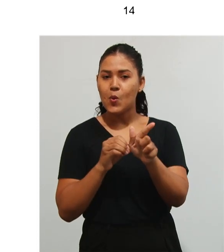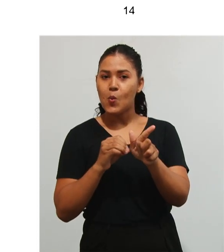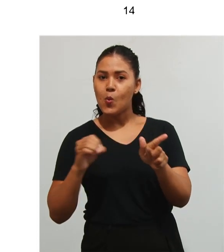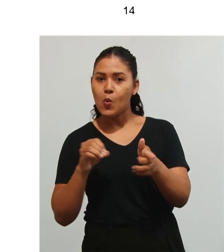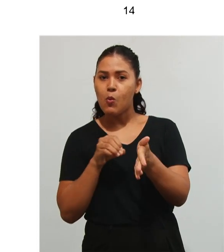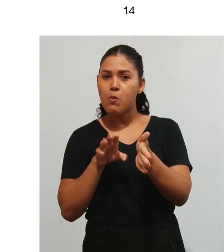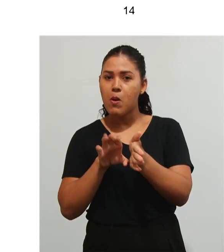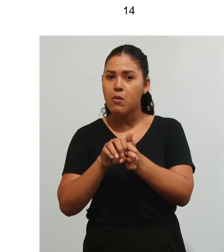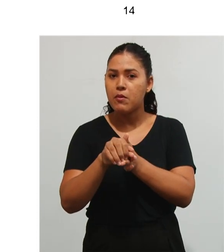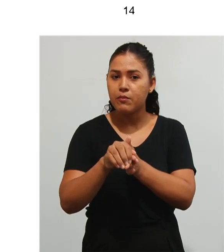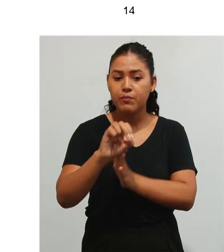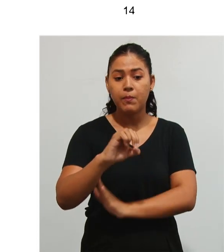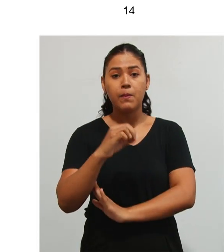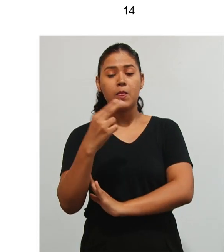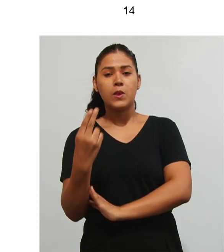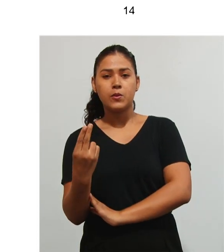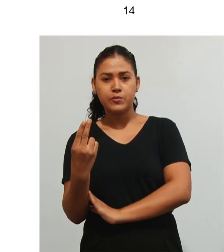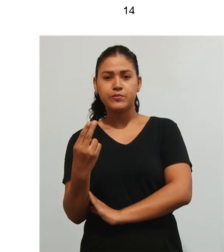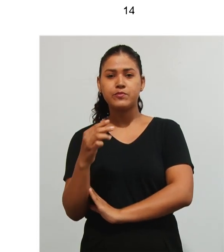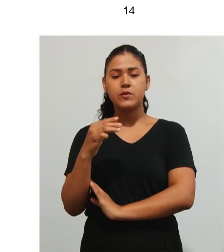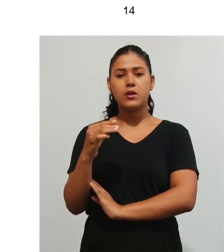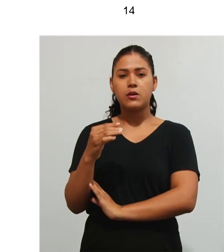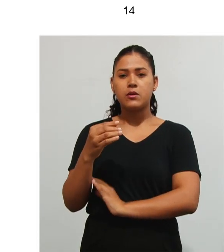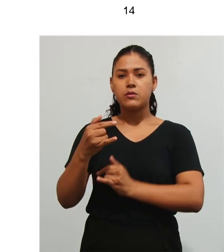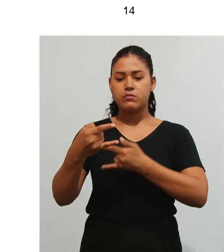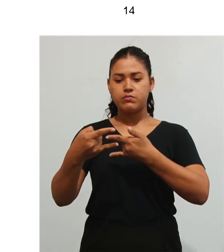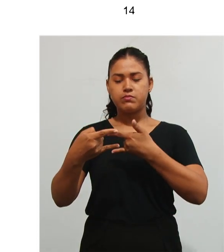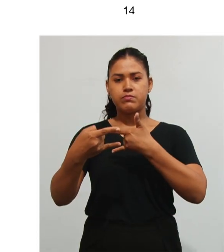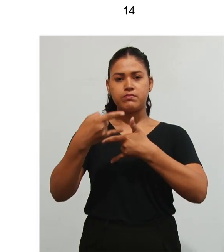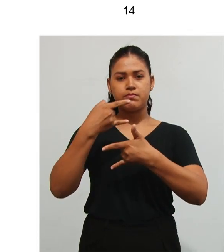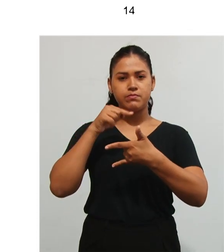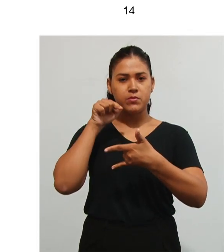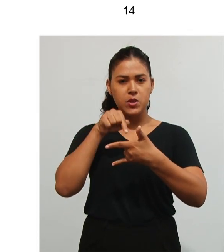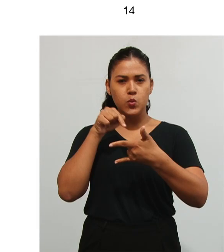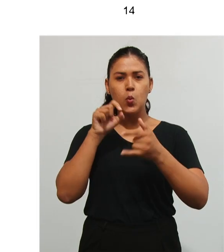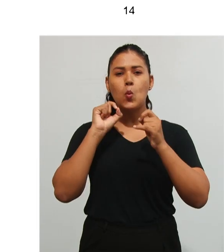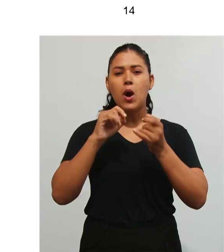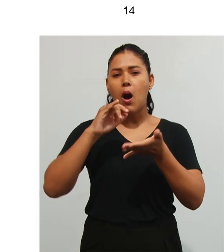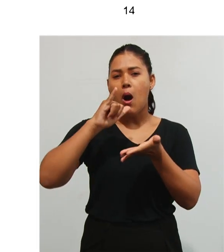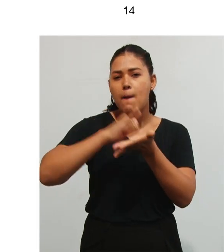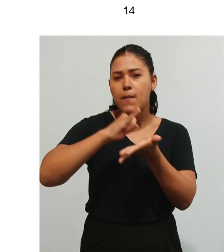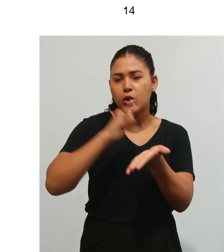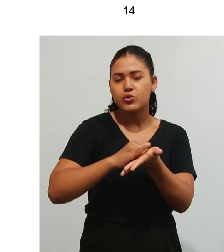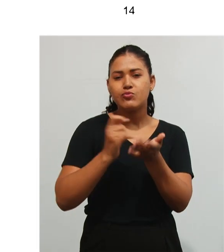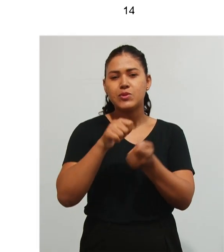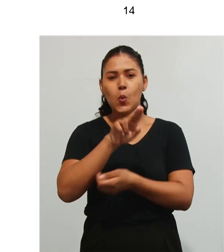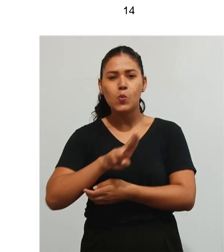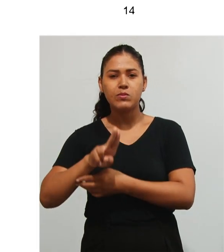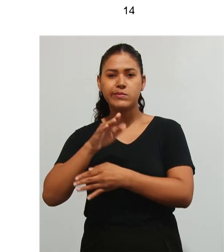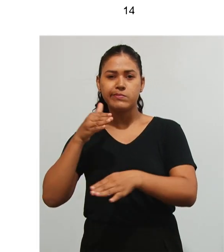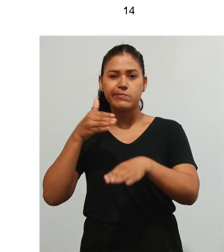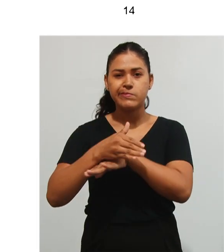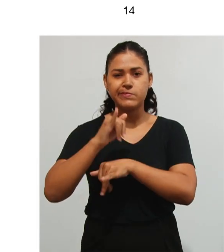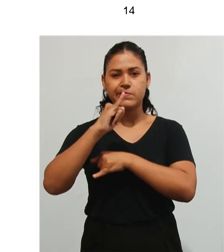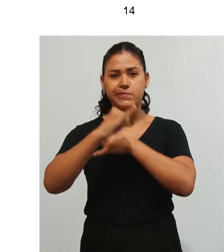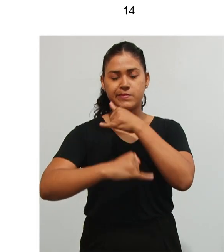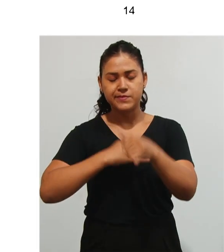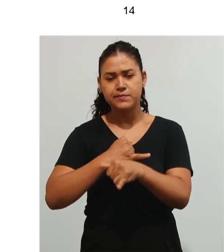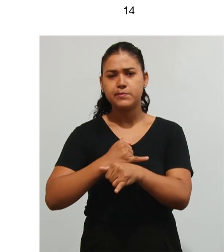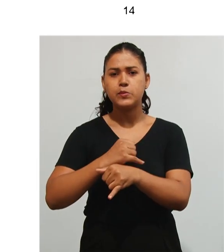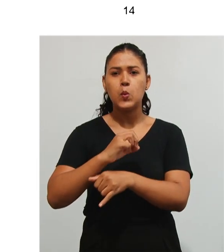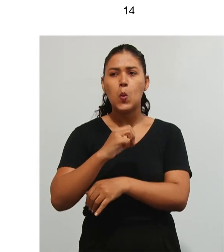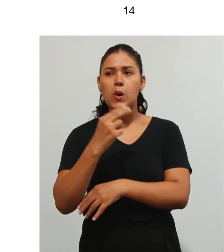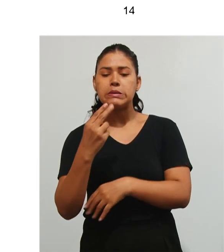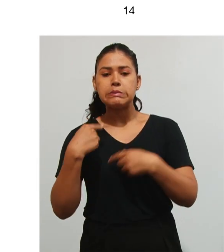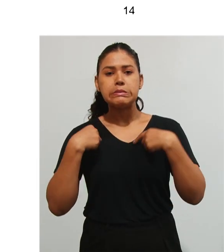ou o Microsoft Edge. Por quê? São aplicativos desenvolvidos para essa finalidade. Eu preciso realizar a edição de um